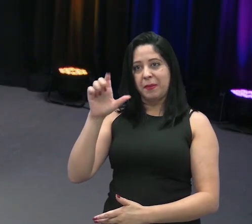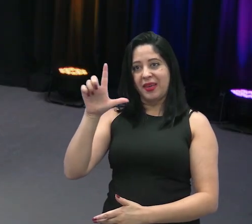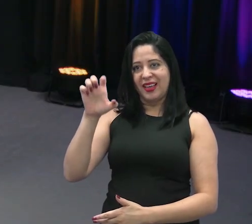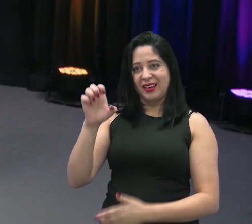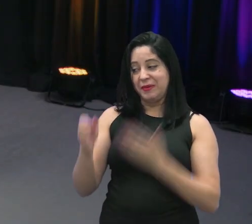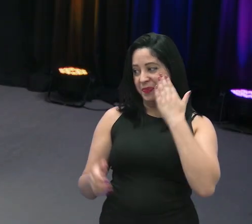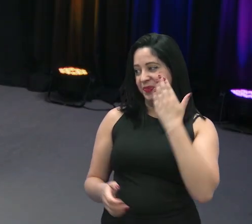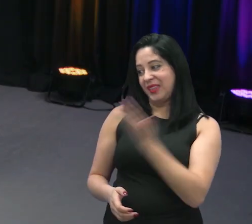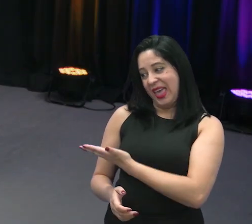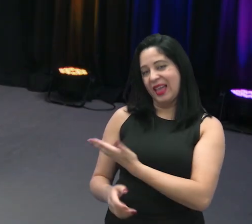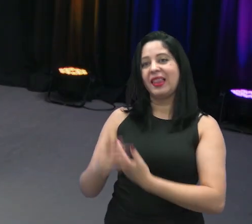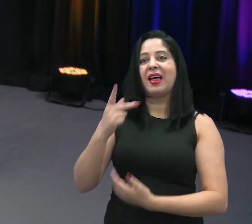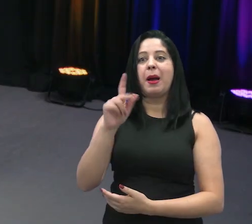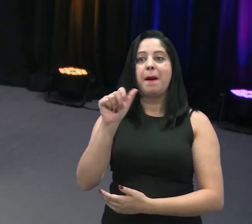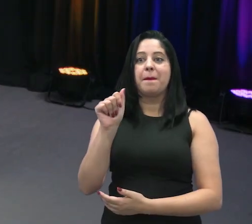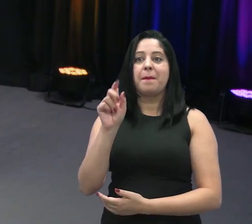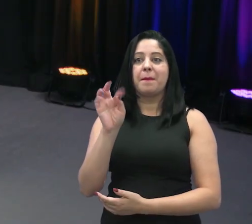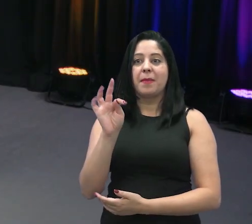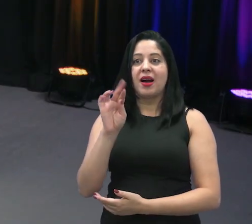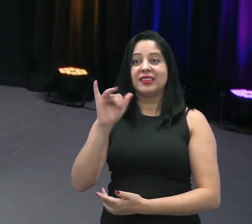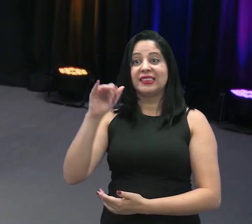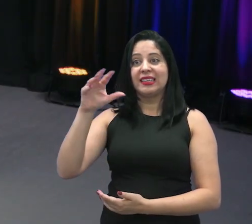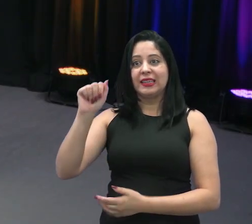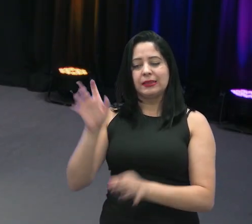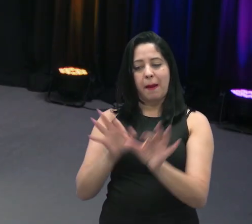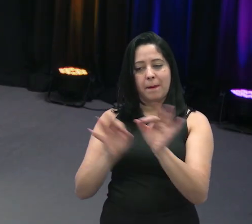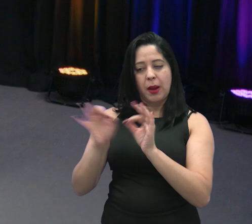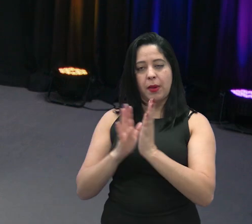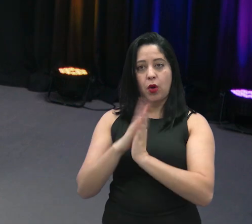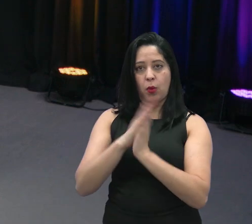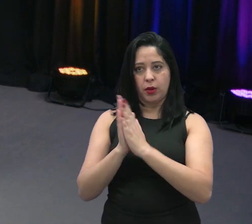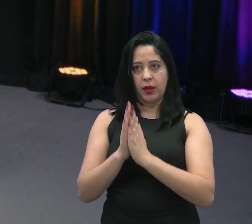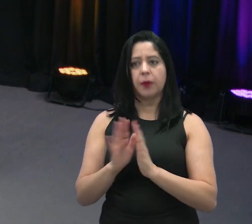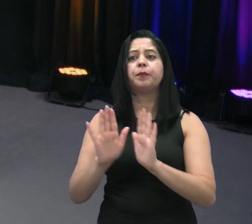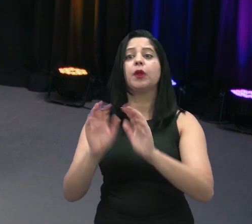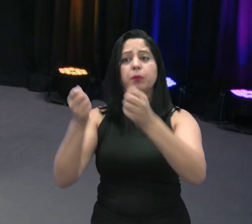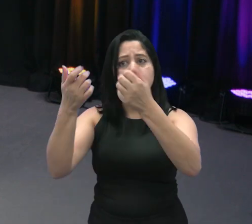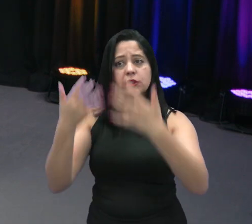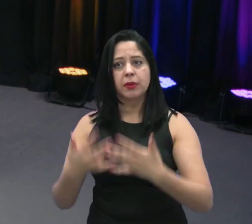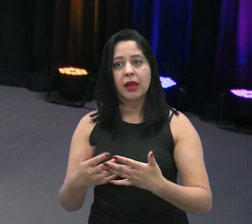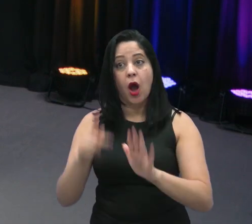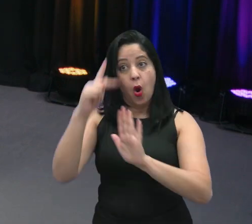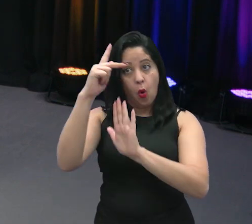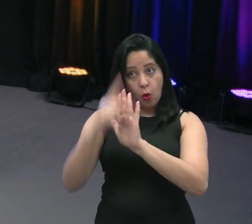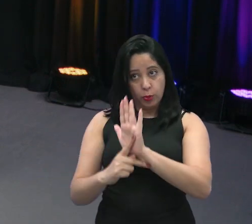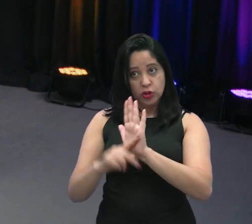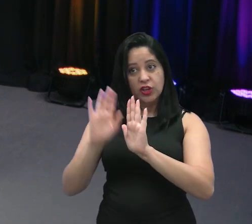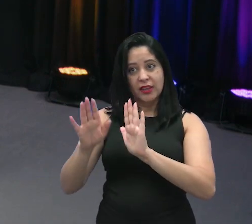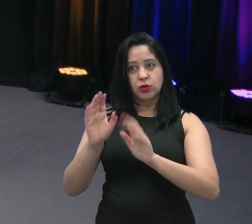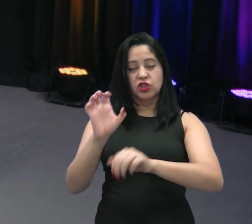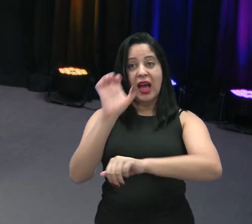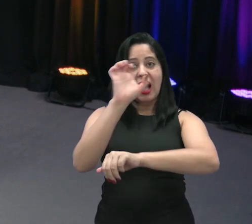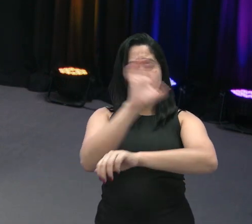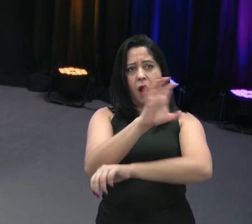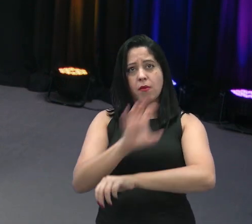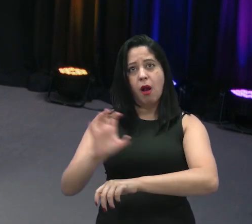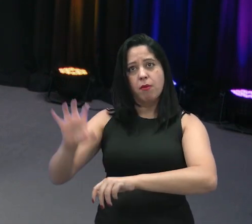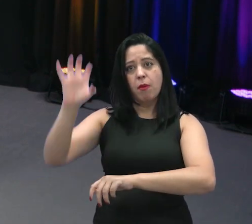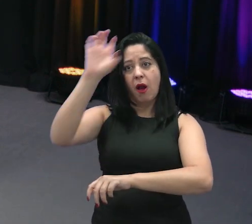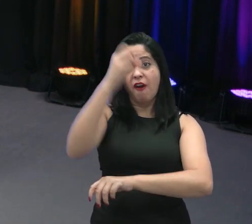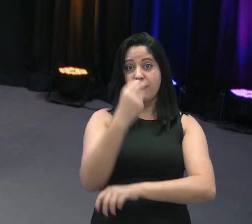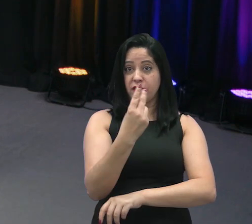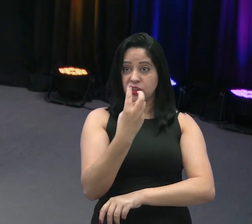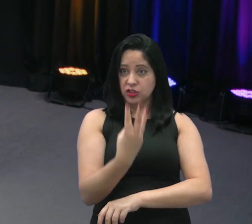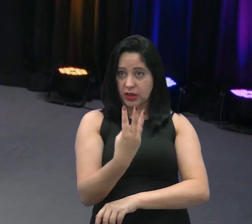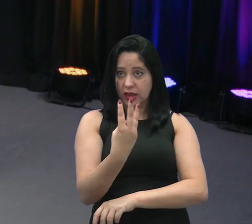fada, que é a Patrícia. Patrícia, diz pra mim, o projeto, ele está em 23 estados, 7 países